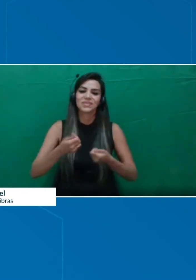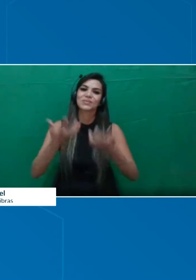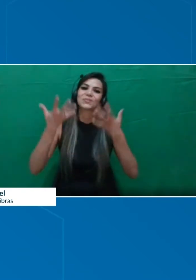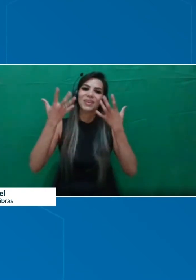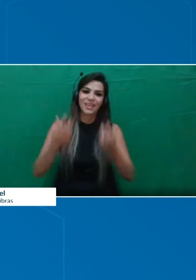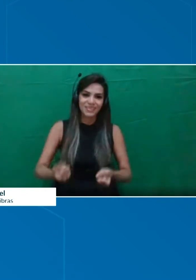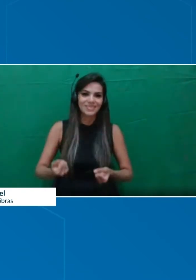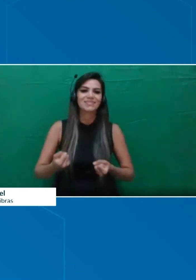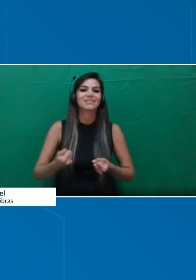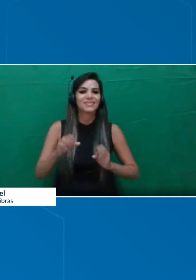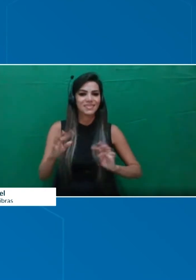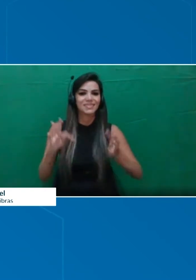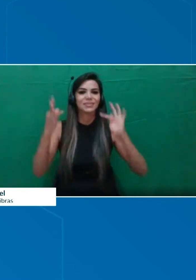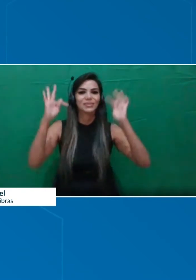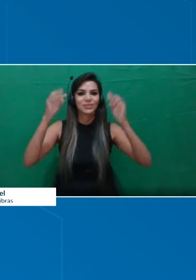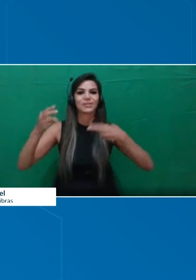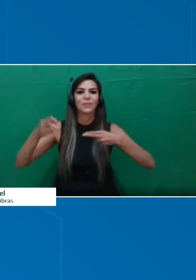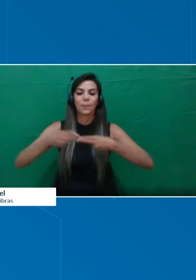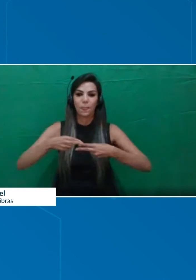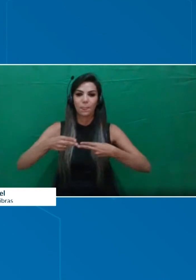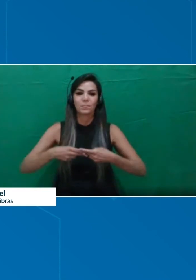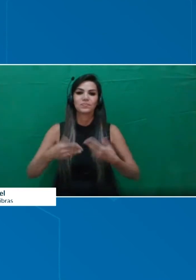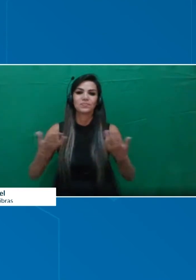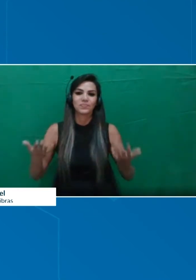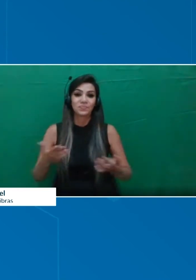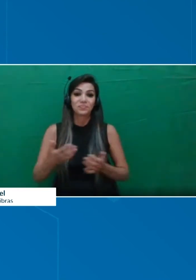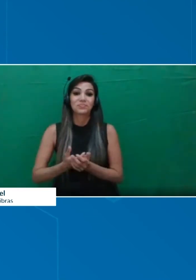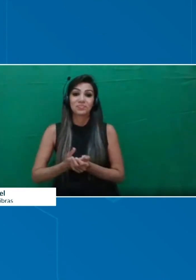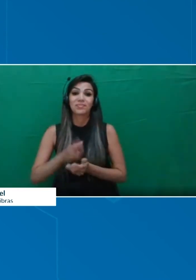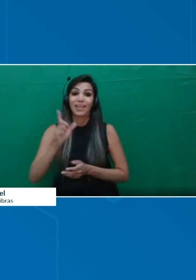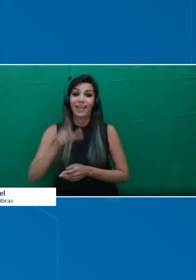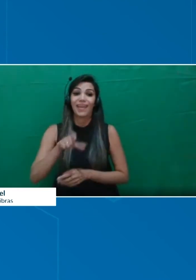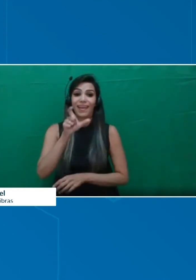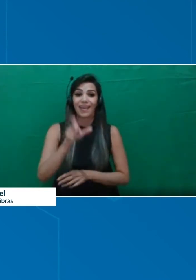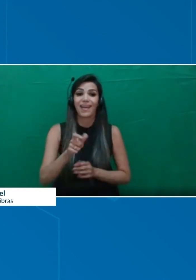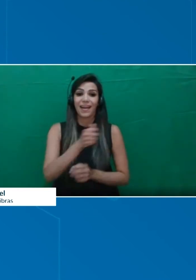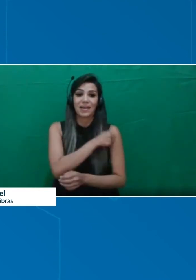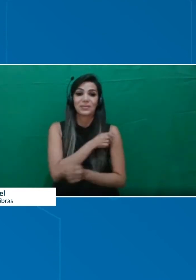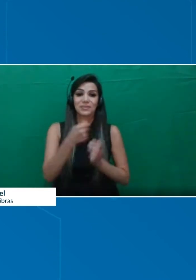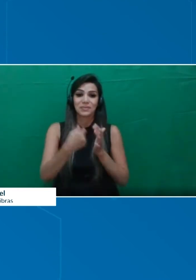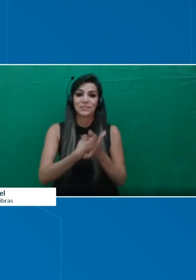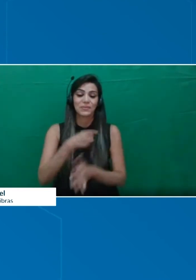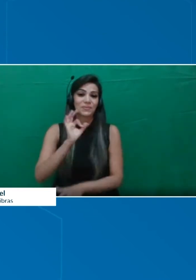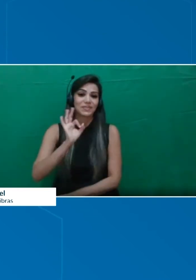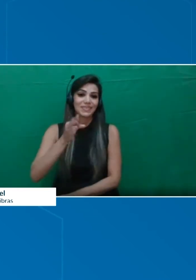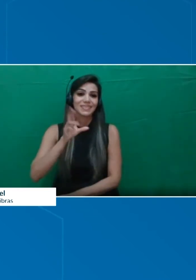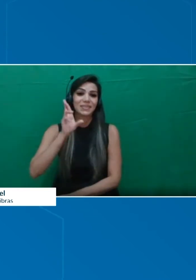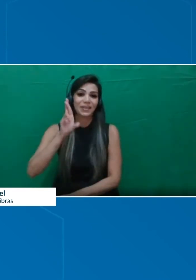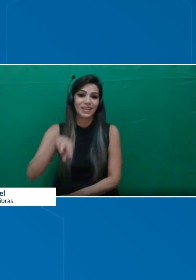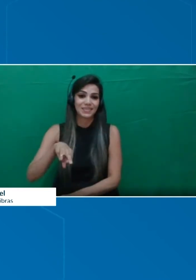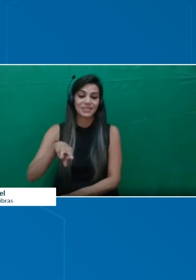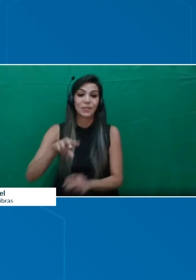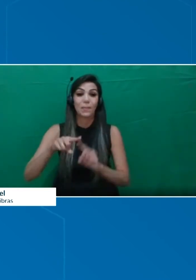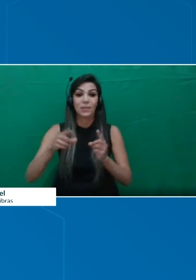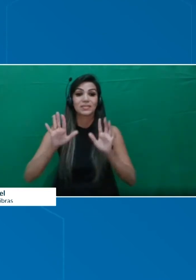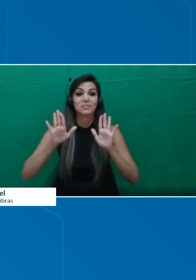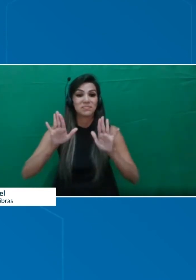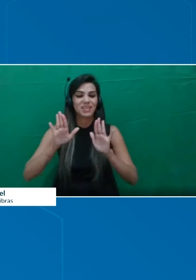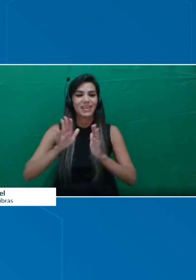Então, a estudante tem razão, né? Só que a tecnologia vai ser um aspecto